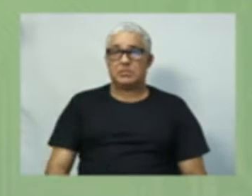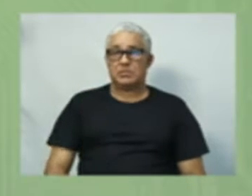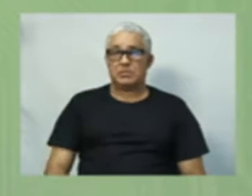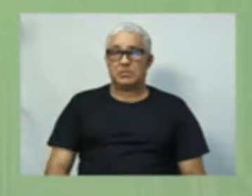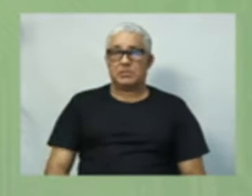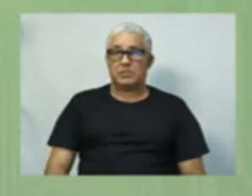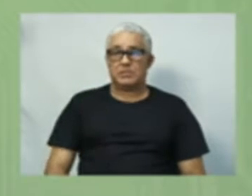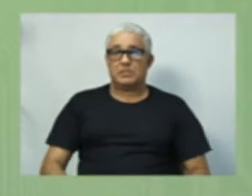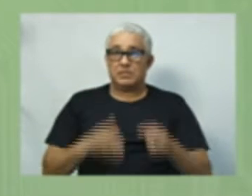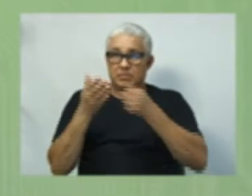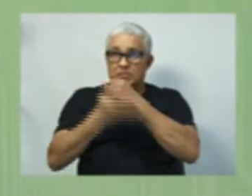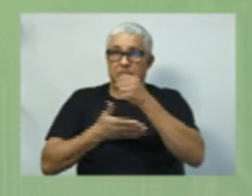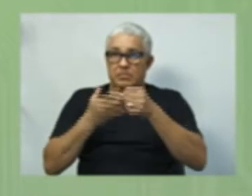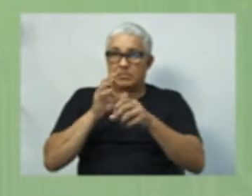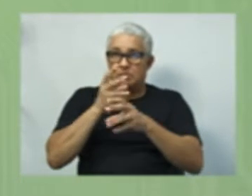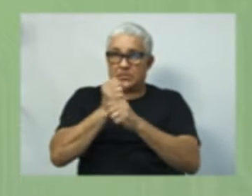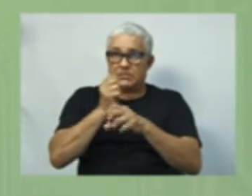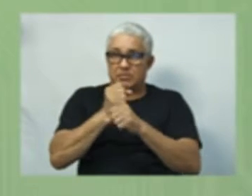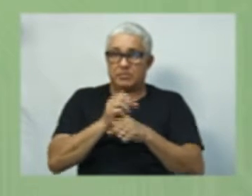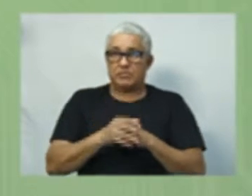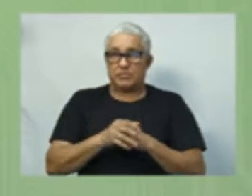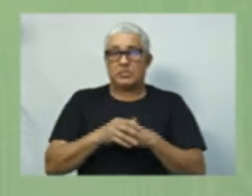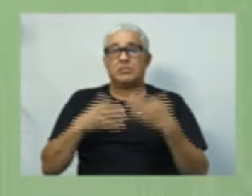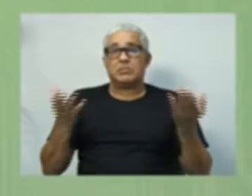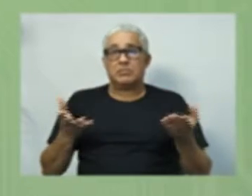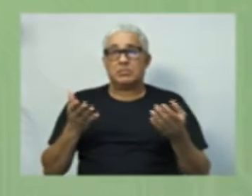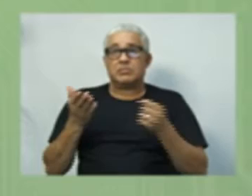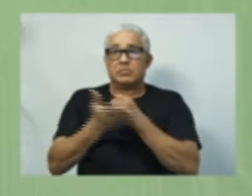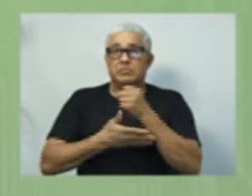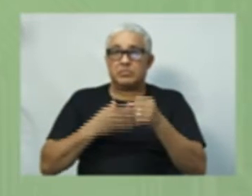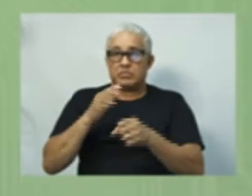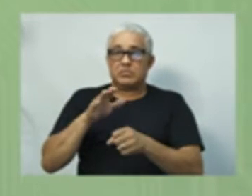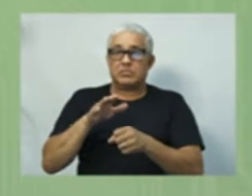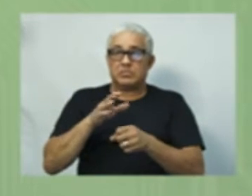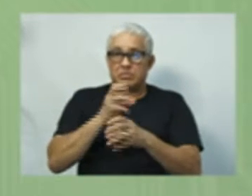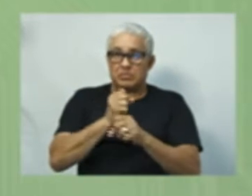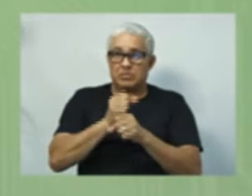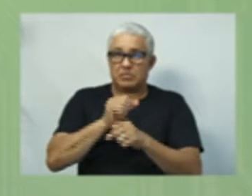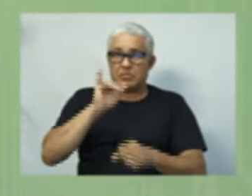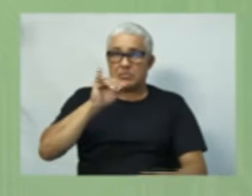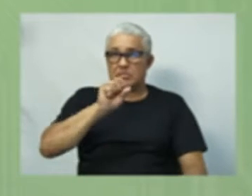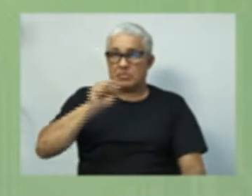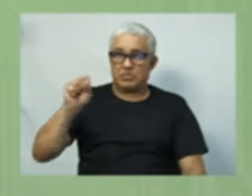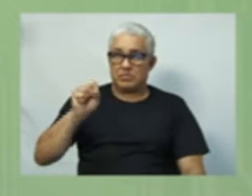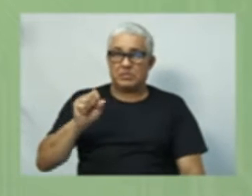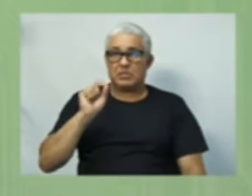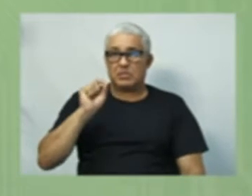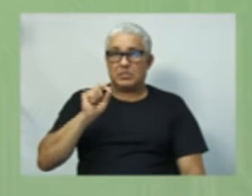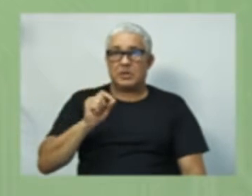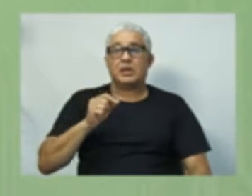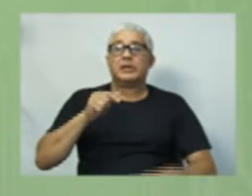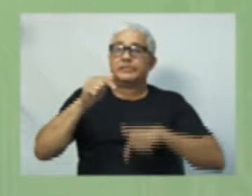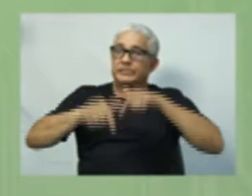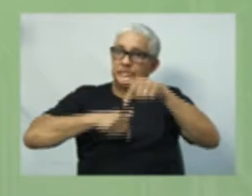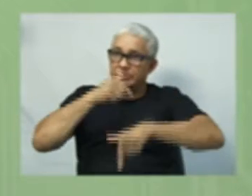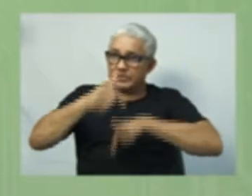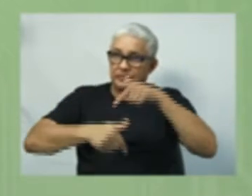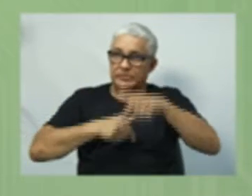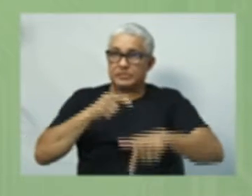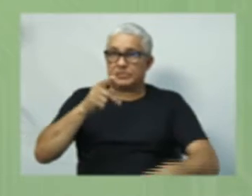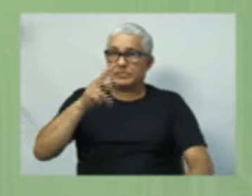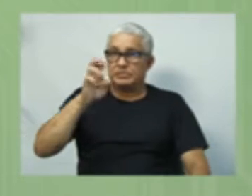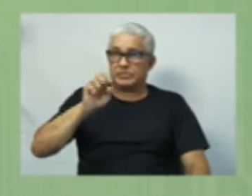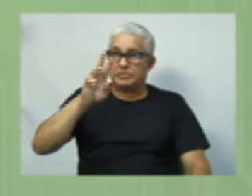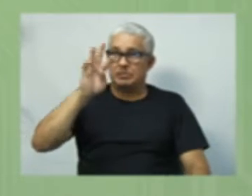Sobre a base de cálculo, tá? Qual é a base de cálculo do ISS? A base de cálculo do ISS é o serviço prestado.